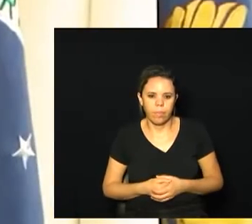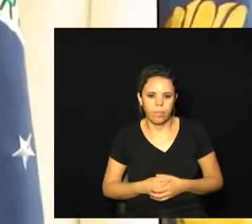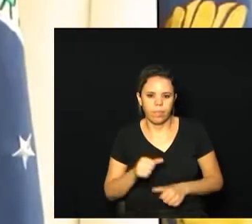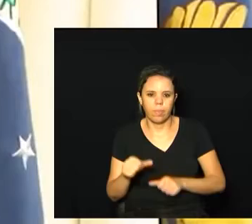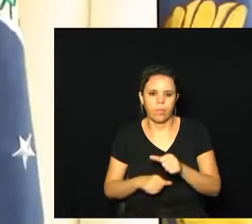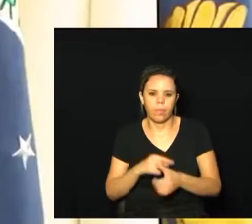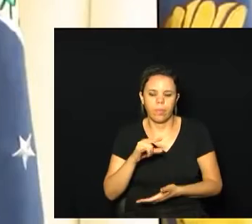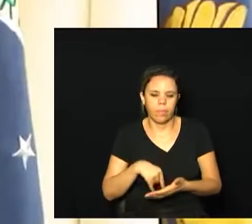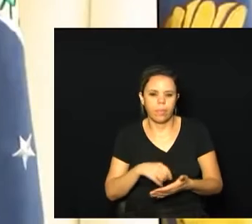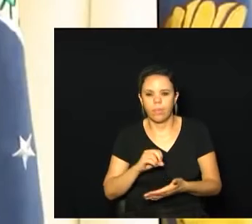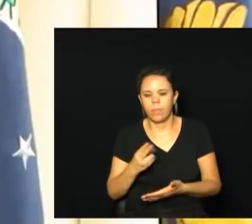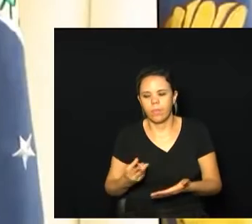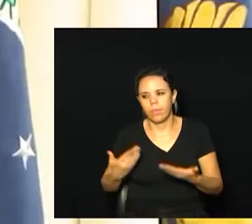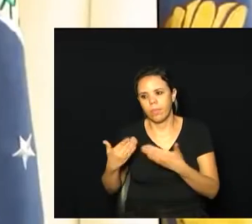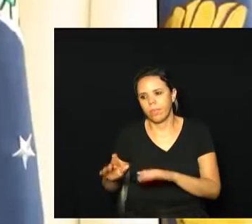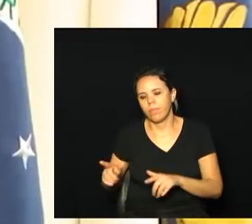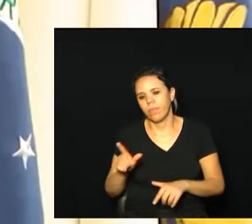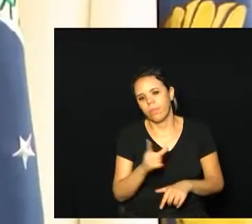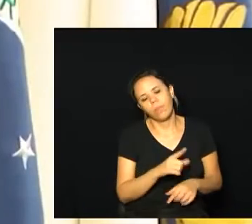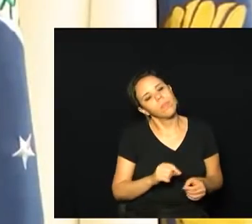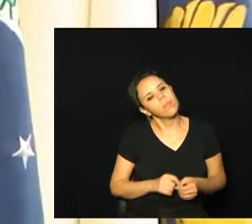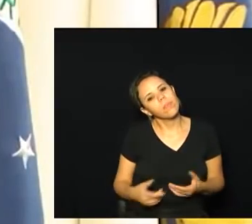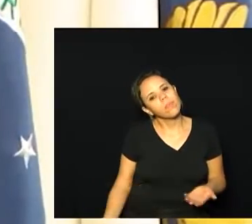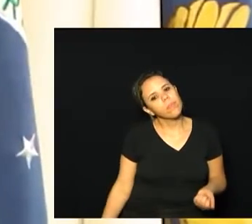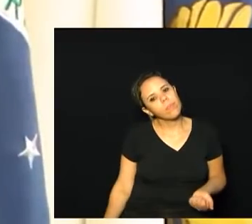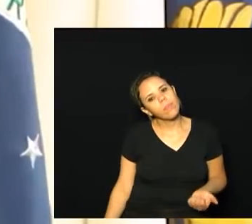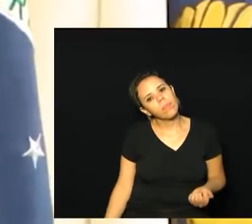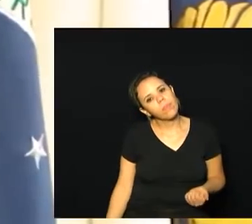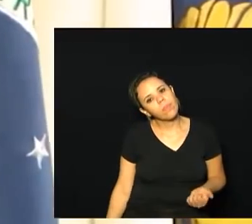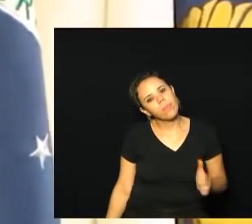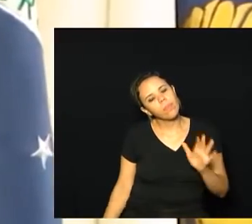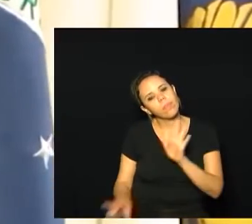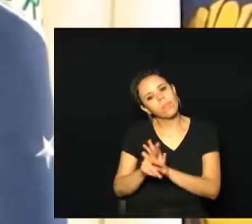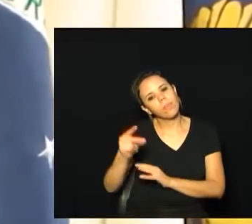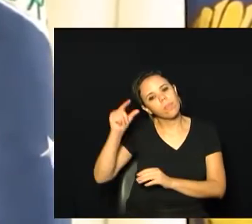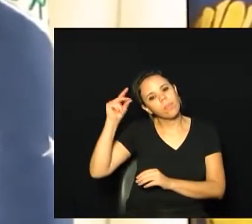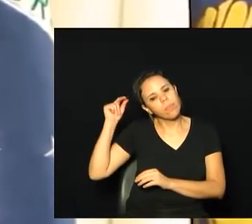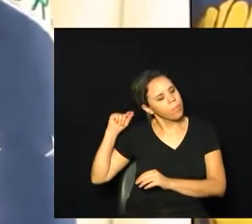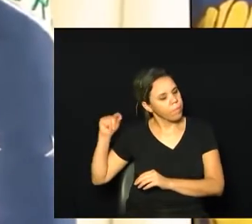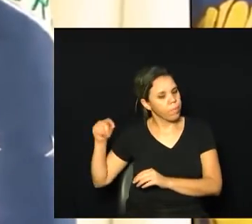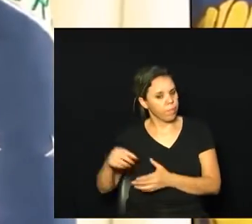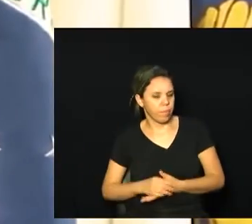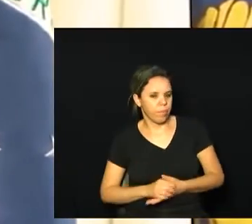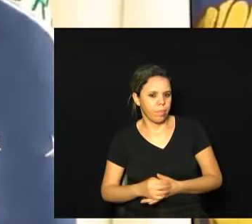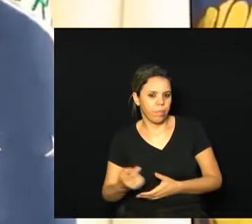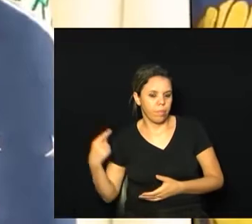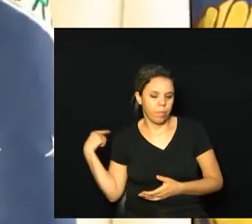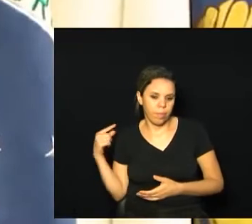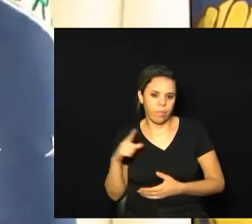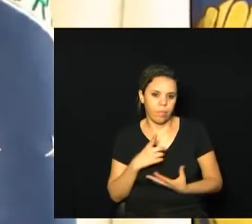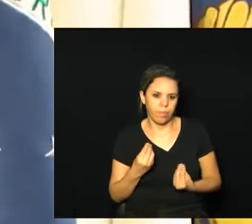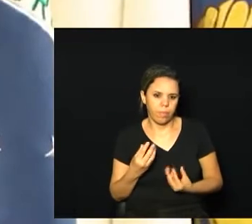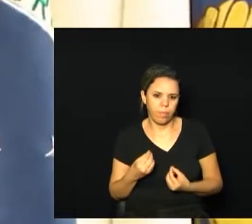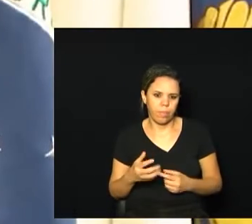renovar o alvará ou mesmo abrir outros estabelecimentos. Essa lei é antiga e lá atrás tinha